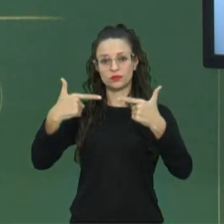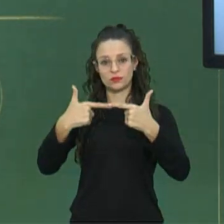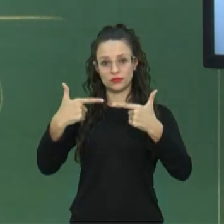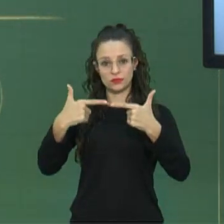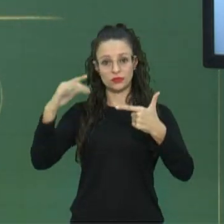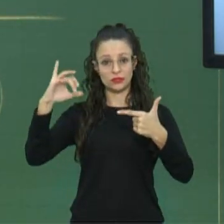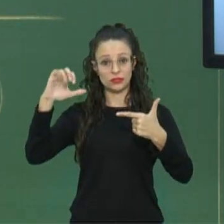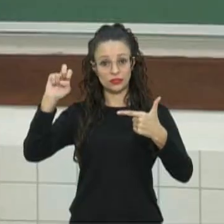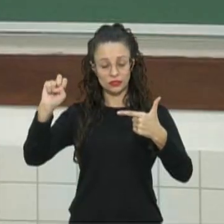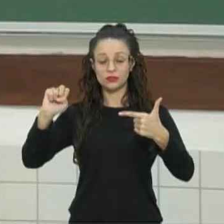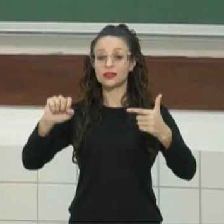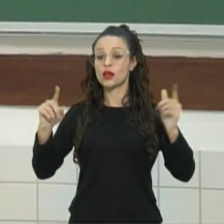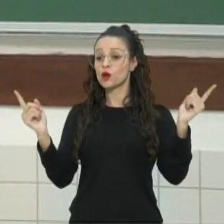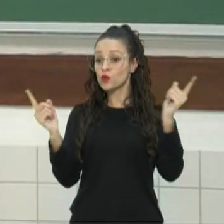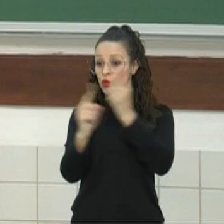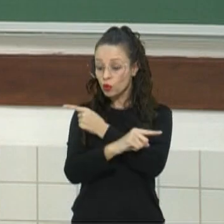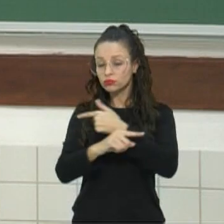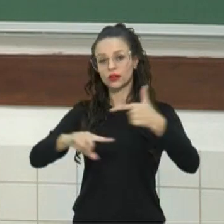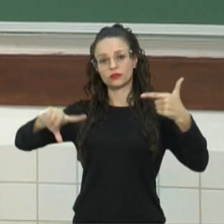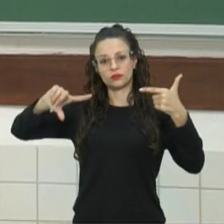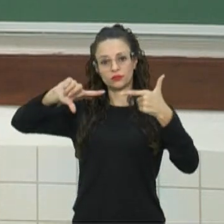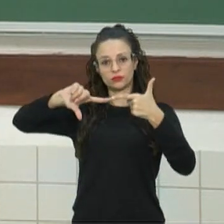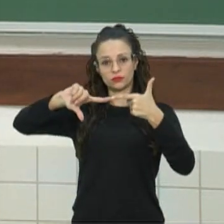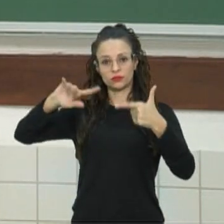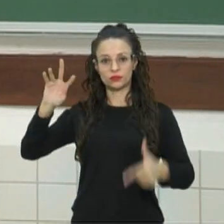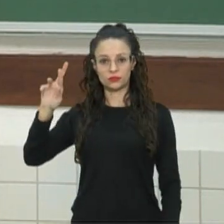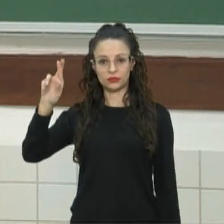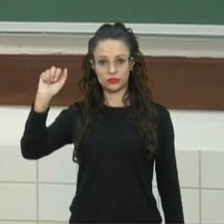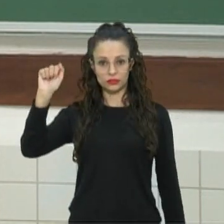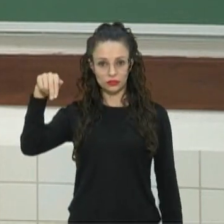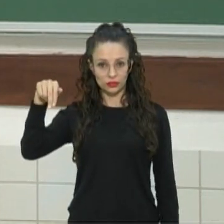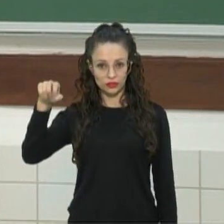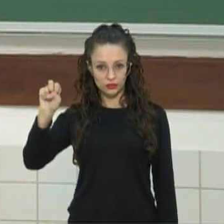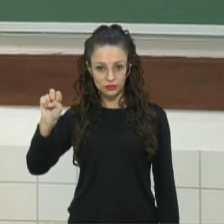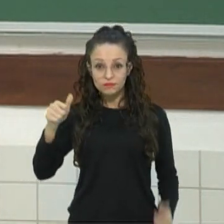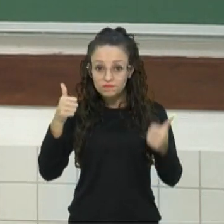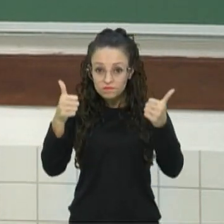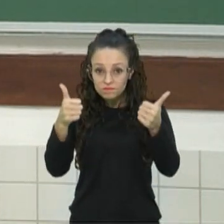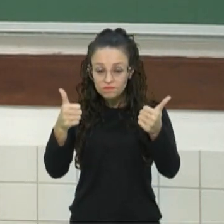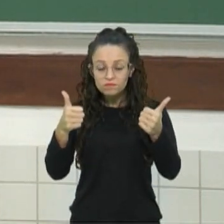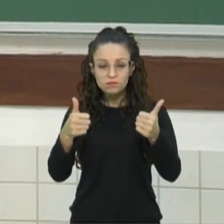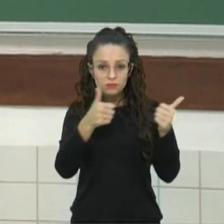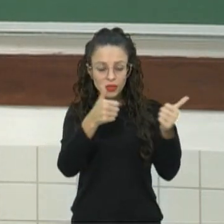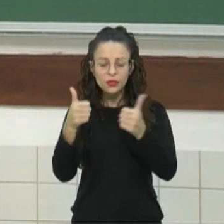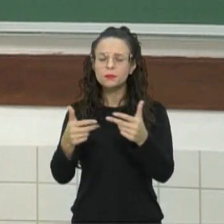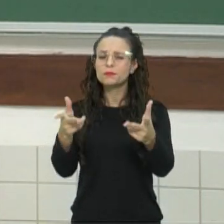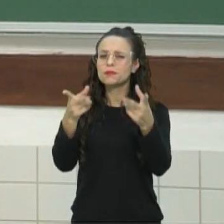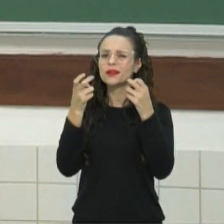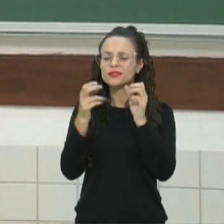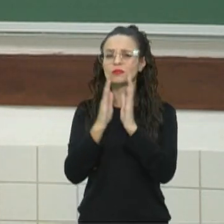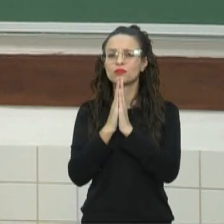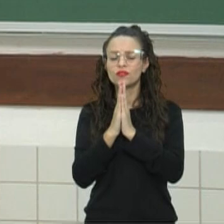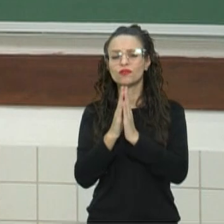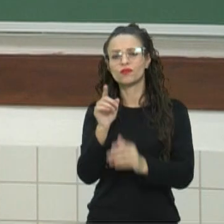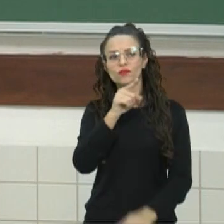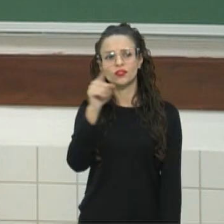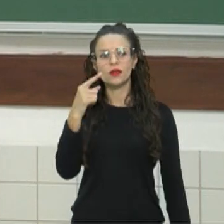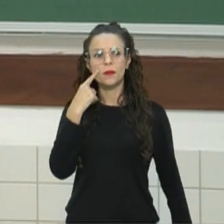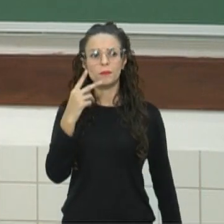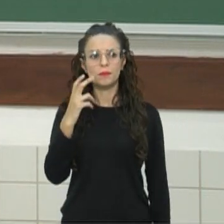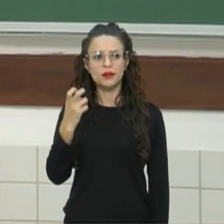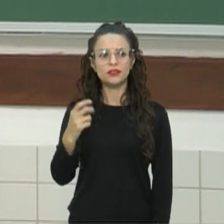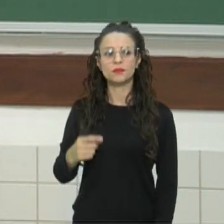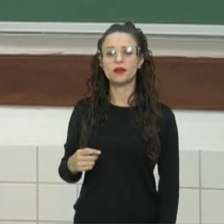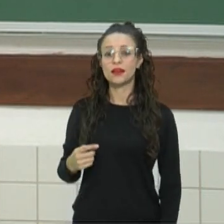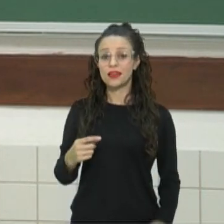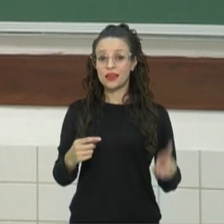trans. Ok, galera? Belezinha? Show de bola? Perceba, né, pelo amor de Deus, que os meus radicais 1